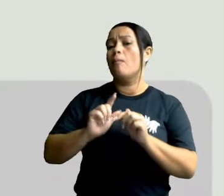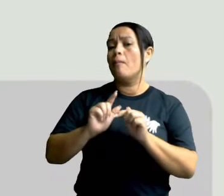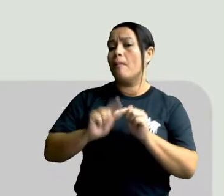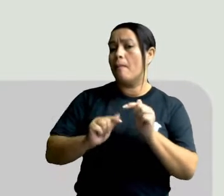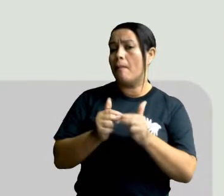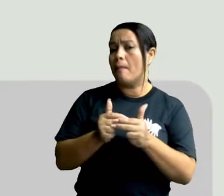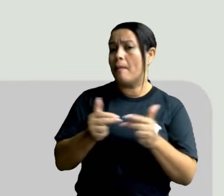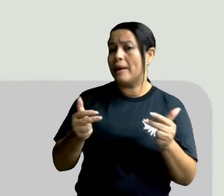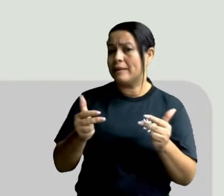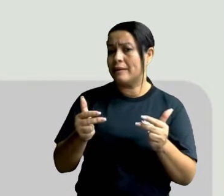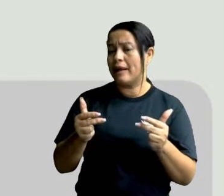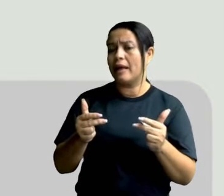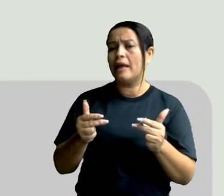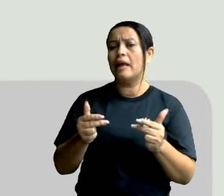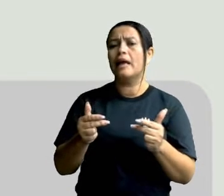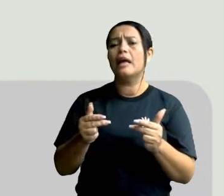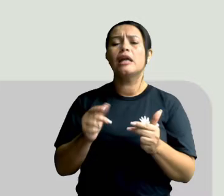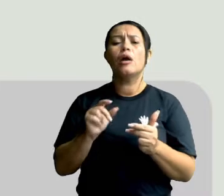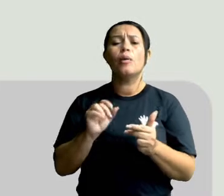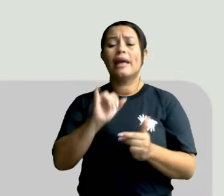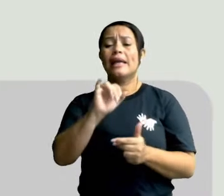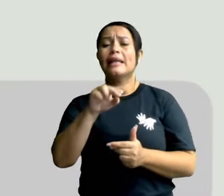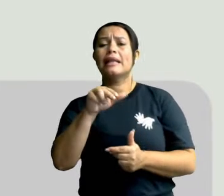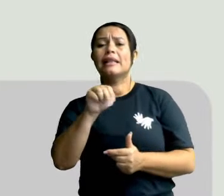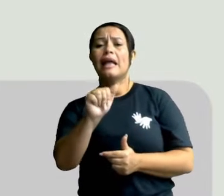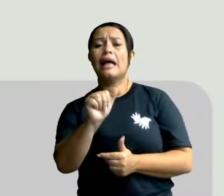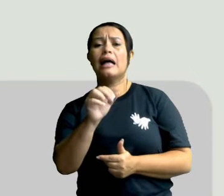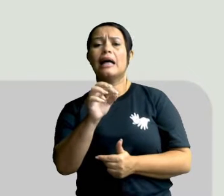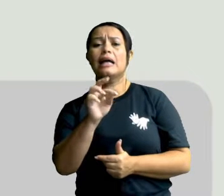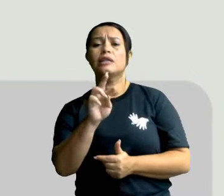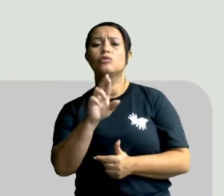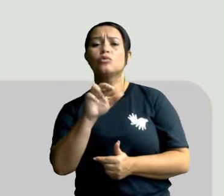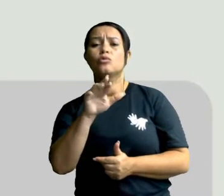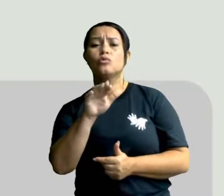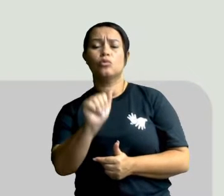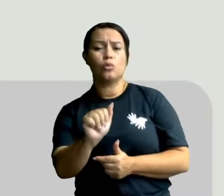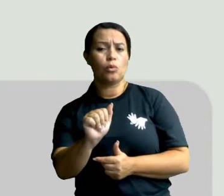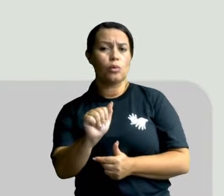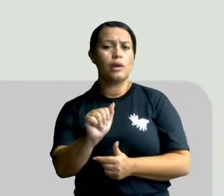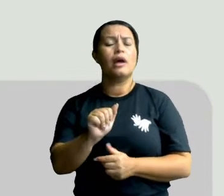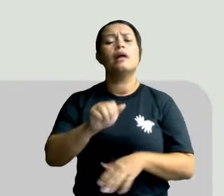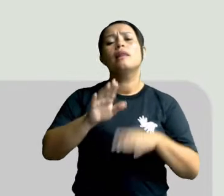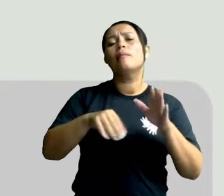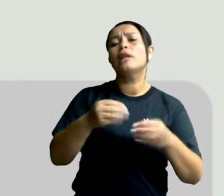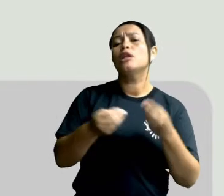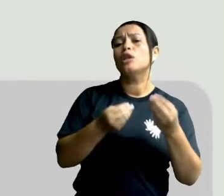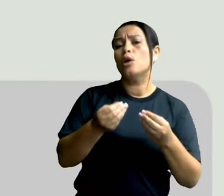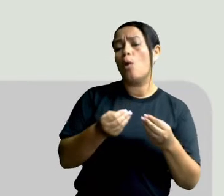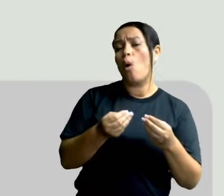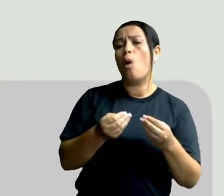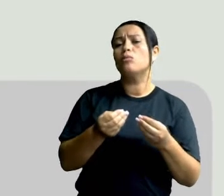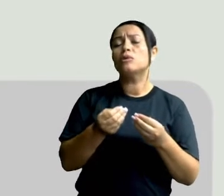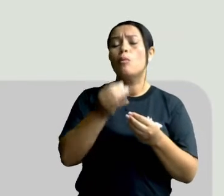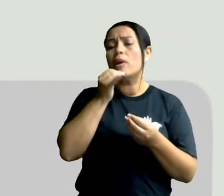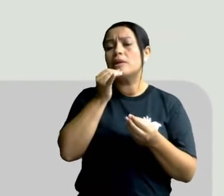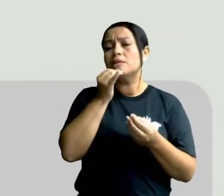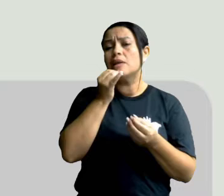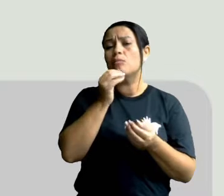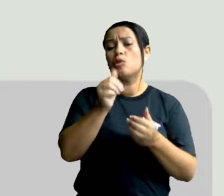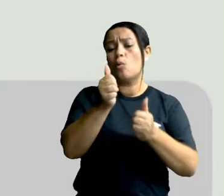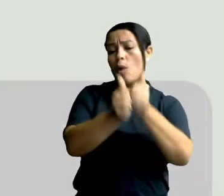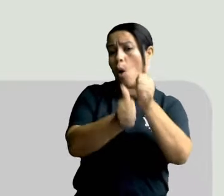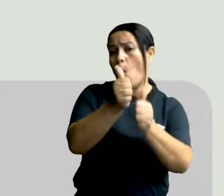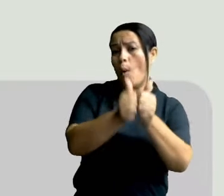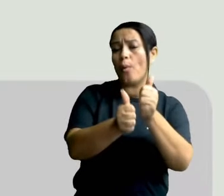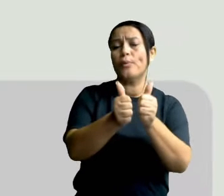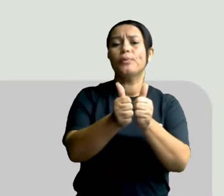matérias, são produtos quase in natura, né? Em estado bruto ou semibruto, certo? São os grãos, né?